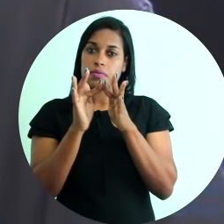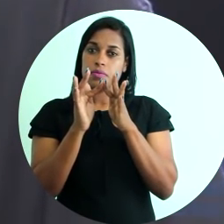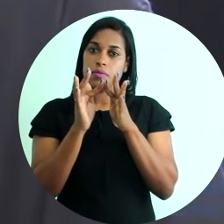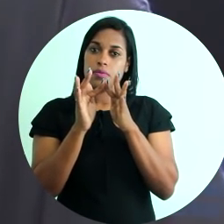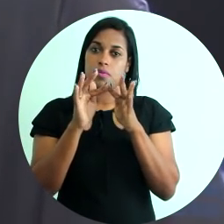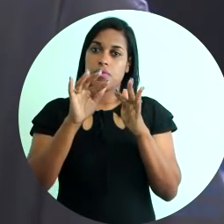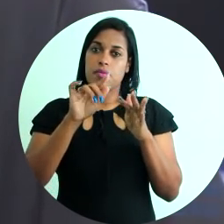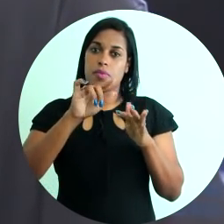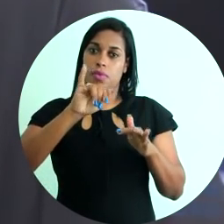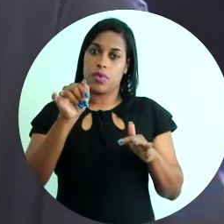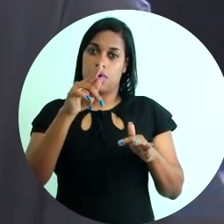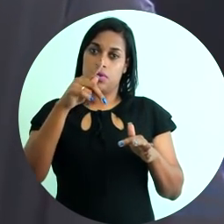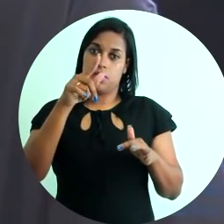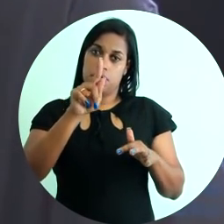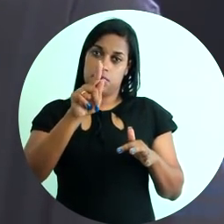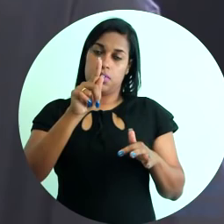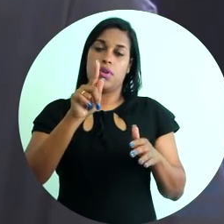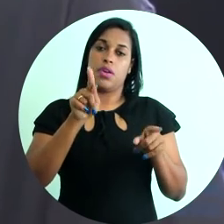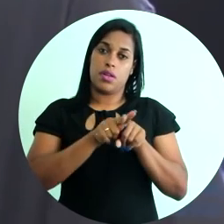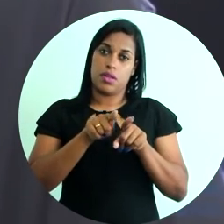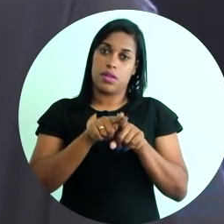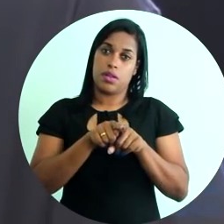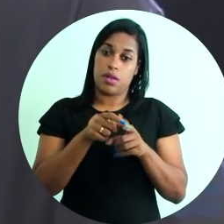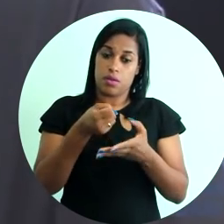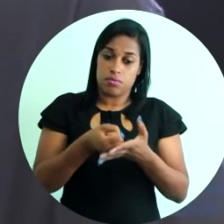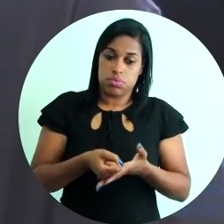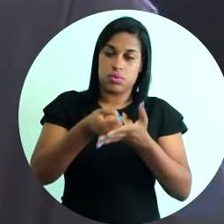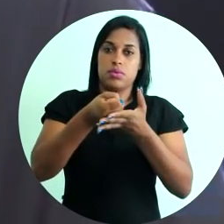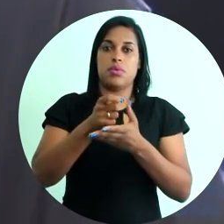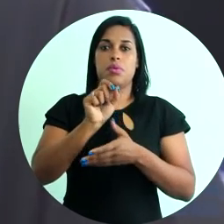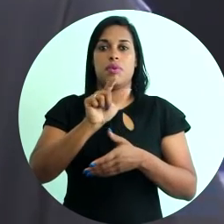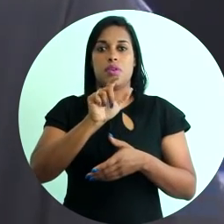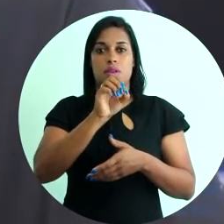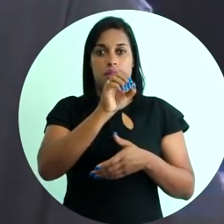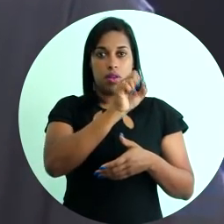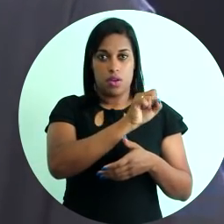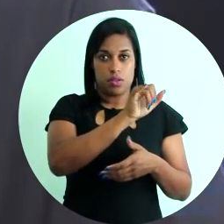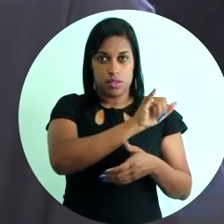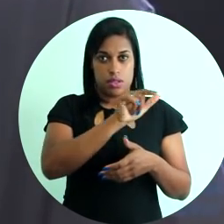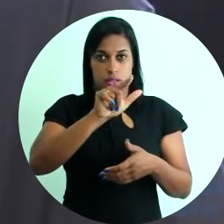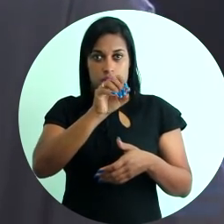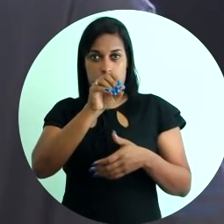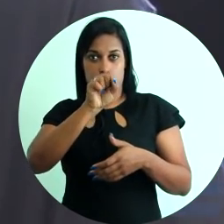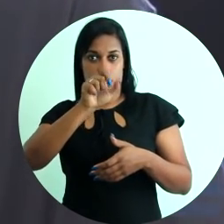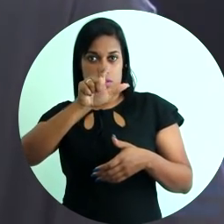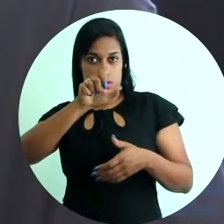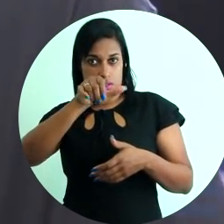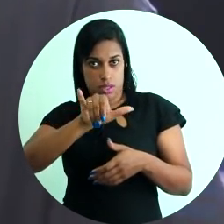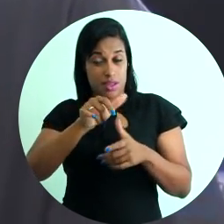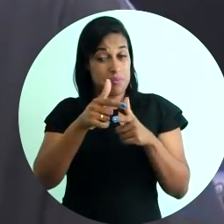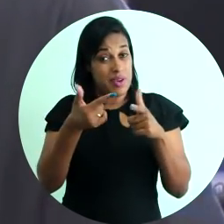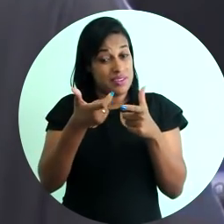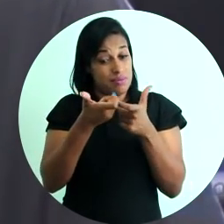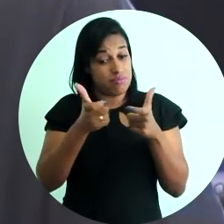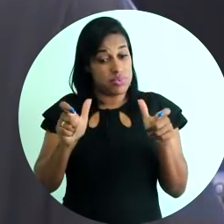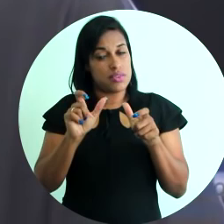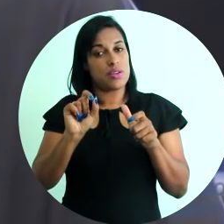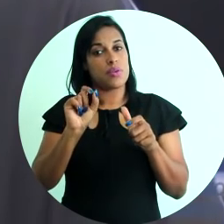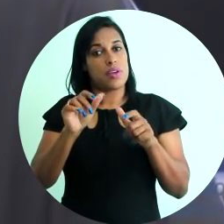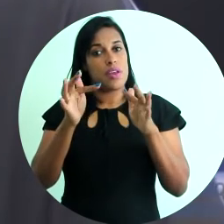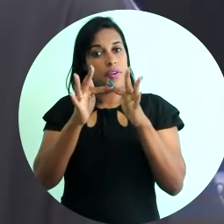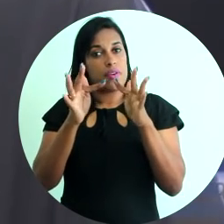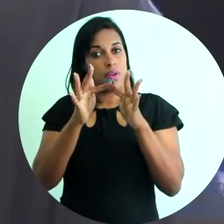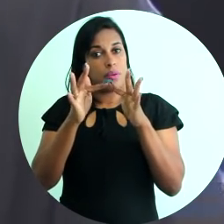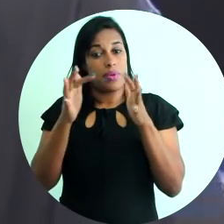do JPG que suportam tanto compressão do tipo lossy e lossless. Mas na sua grande maioria, os formatos